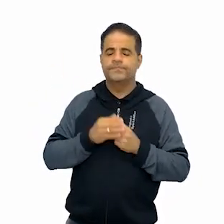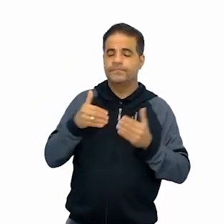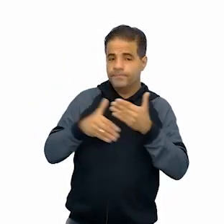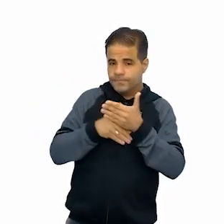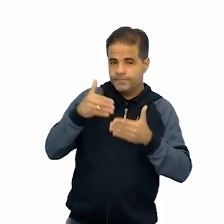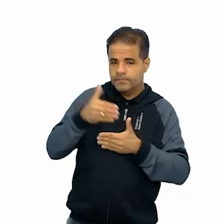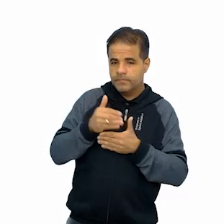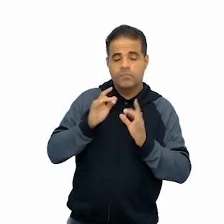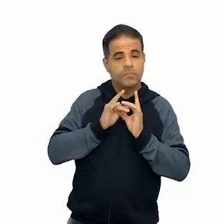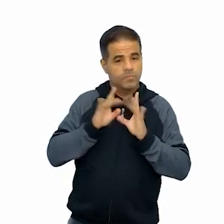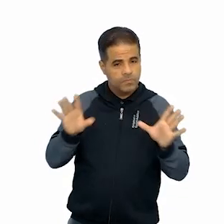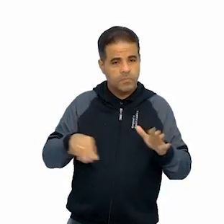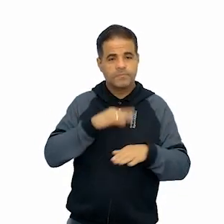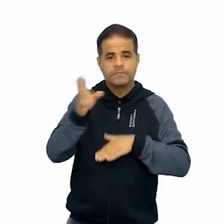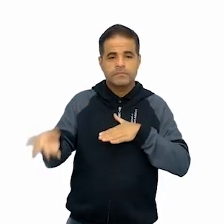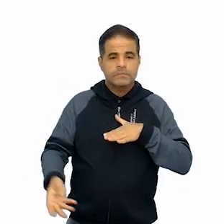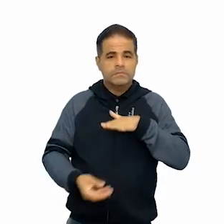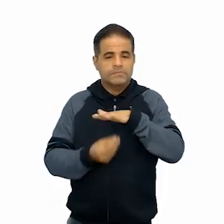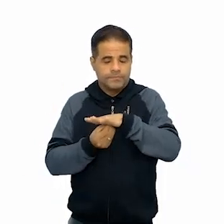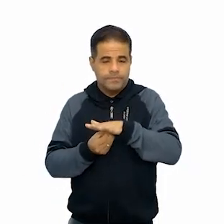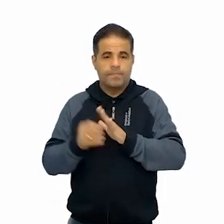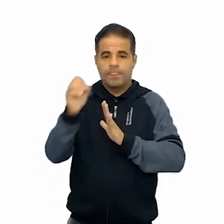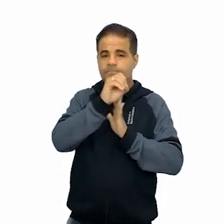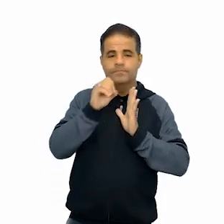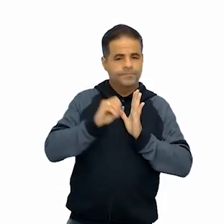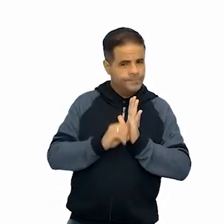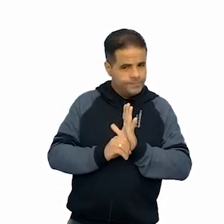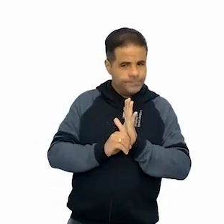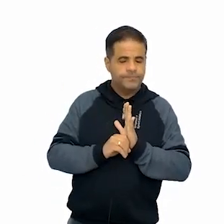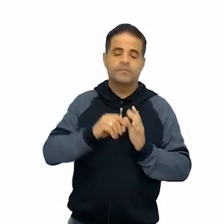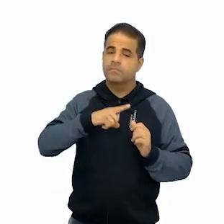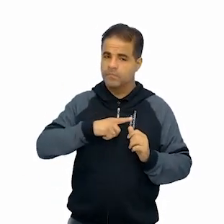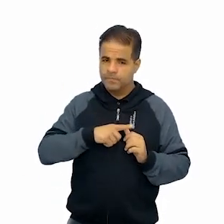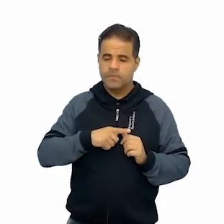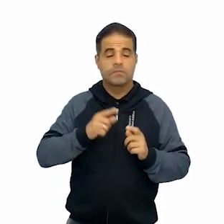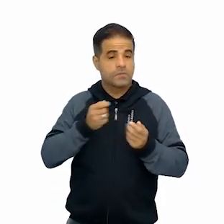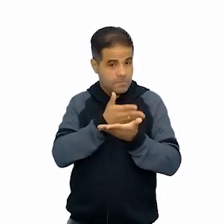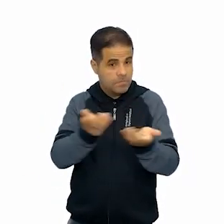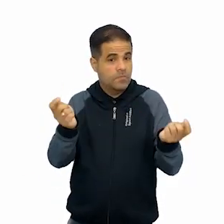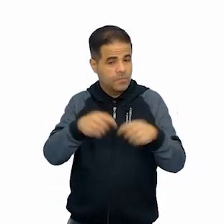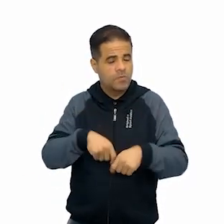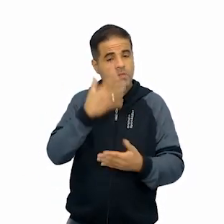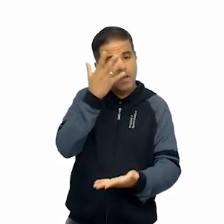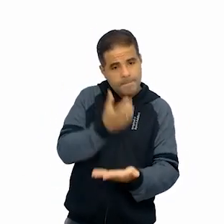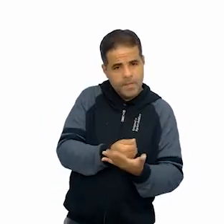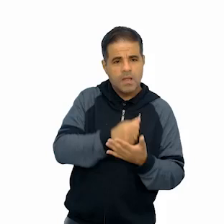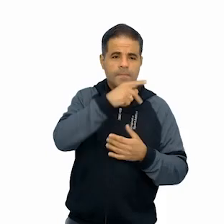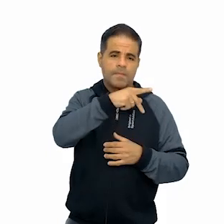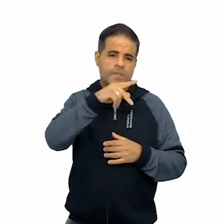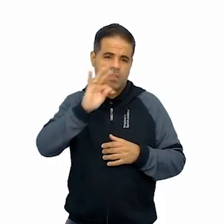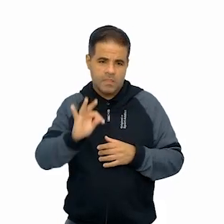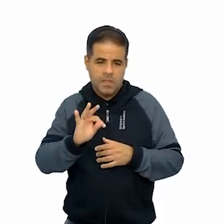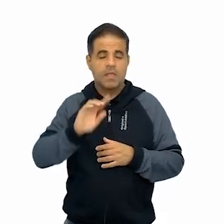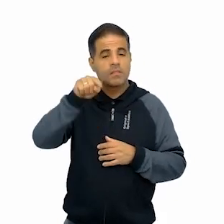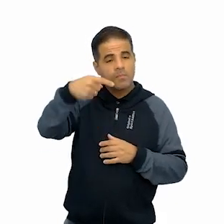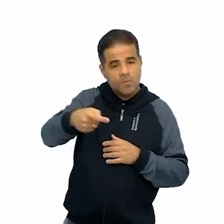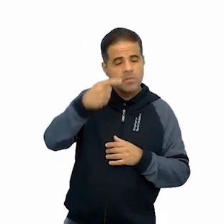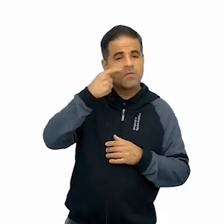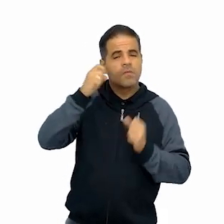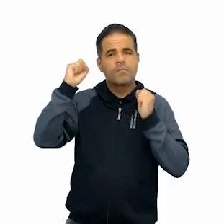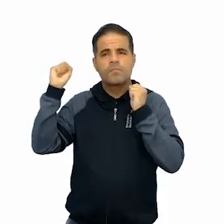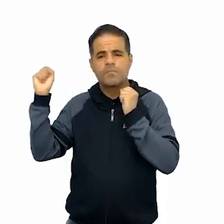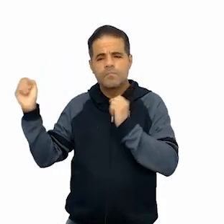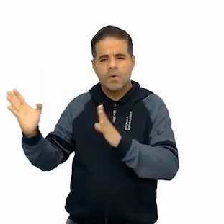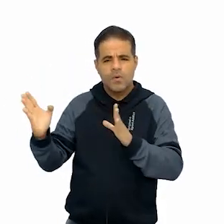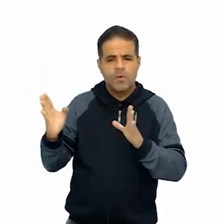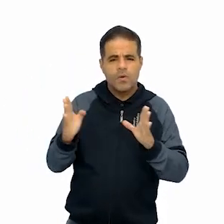slides, estão disponíveis no repositório do Centro de Mídias, para que você possa baixar o PPT e assistir novamente os